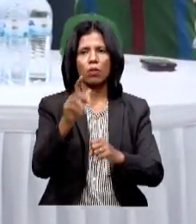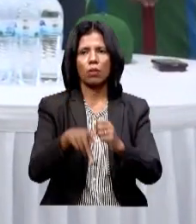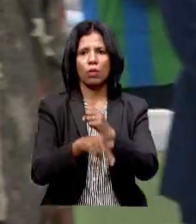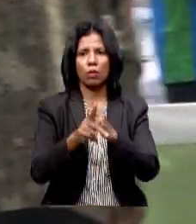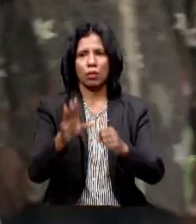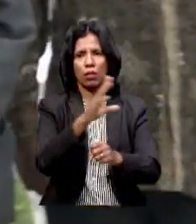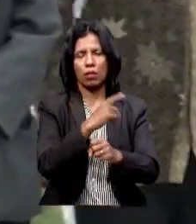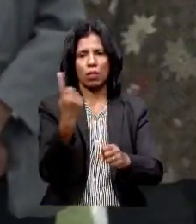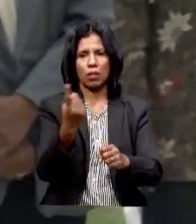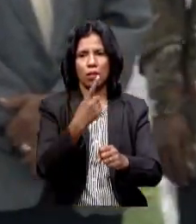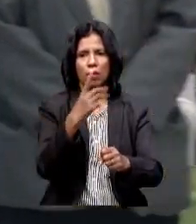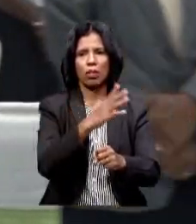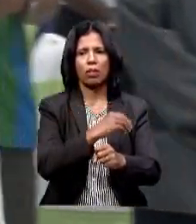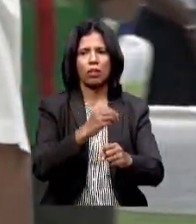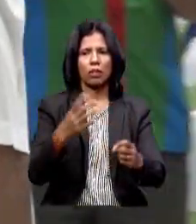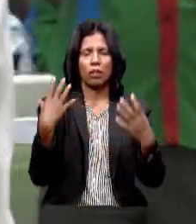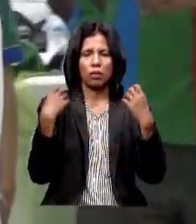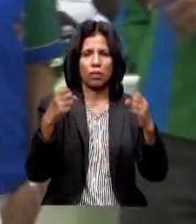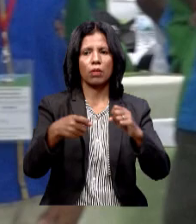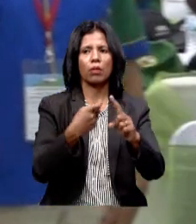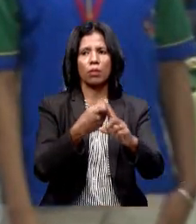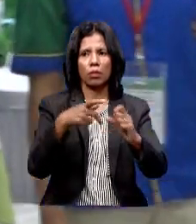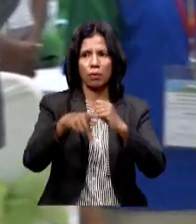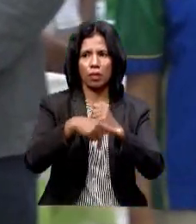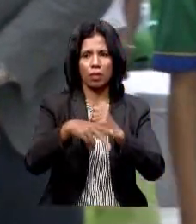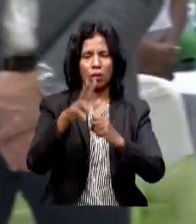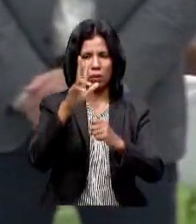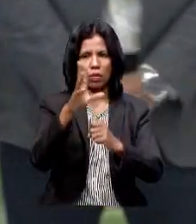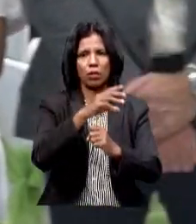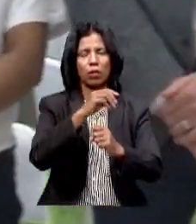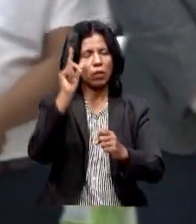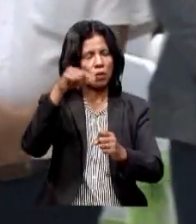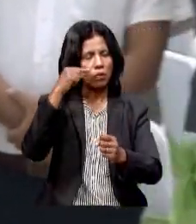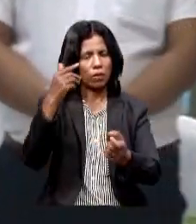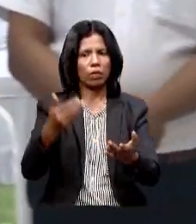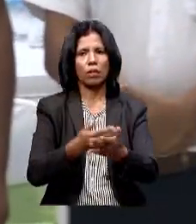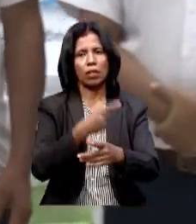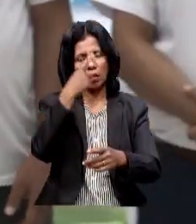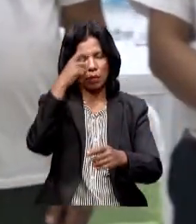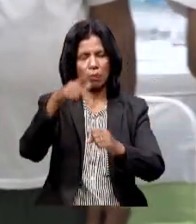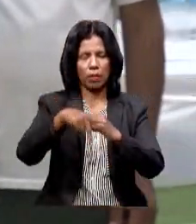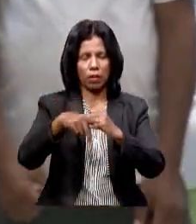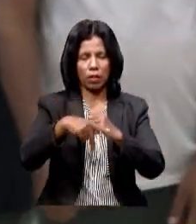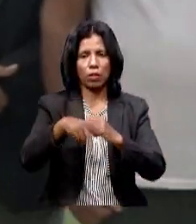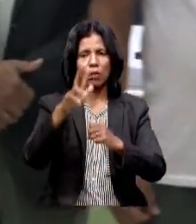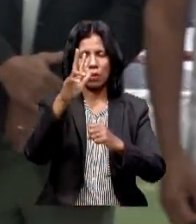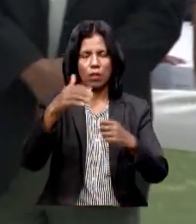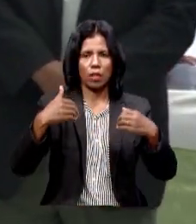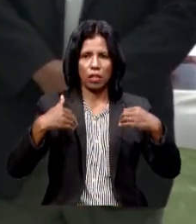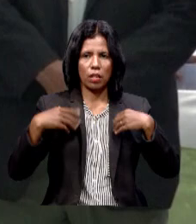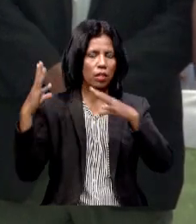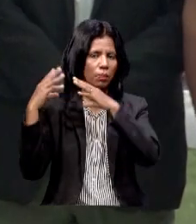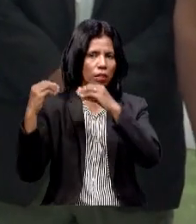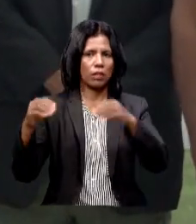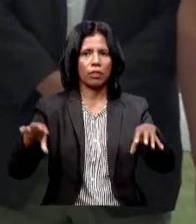manter em plataforma entendimento na forma o Partido Tolune e a formação governo fon tama Partido Tolune e a experiência coligação e